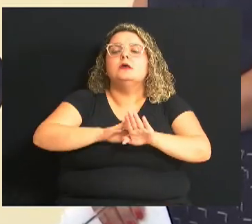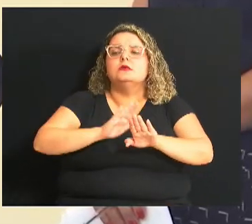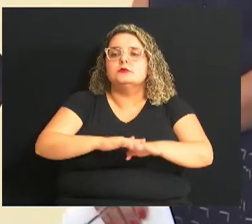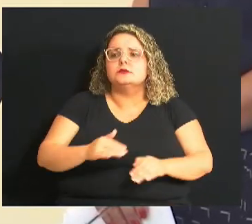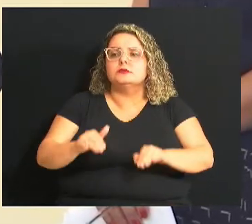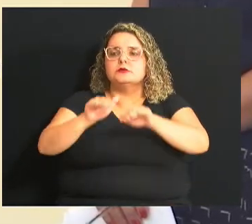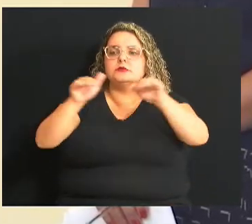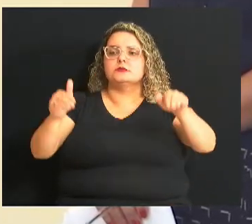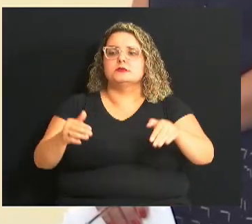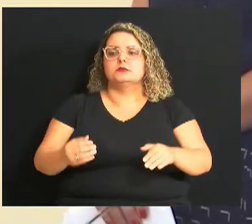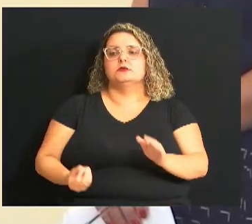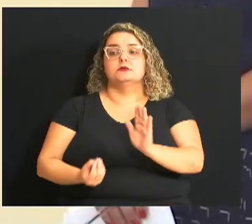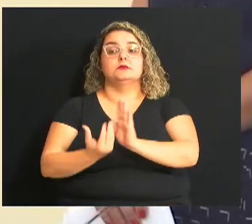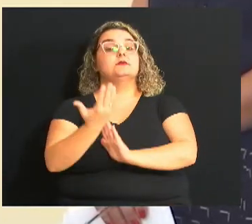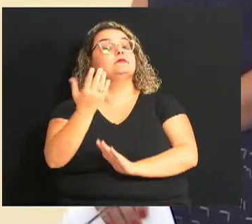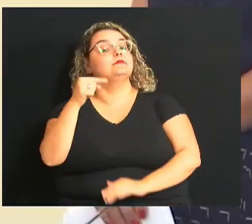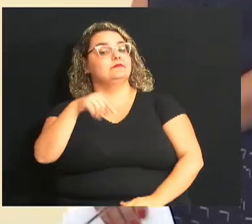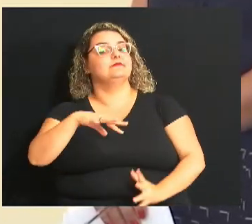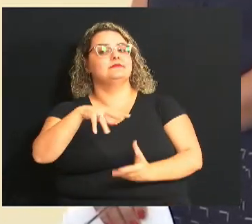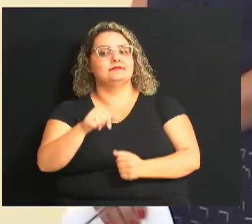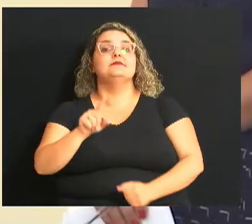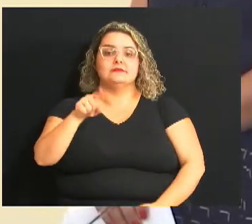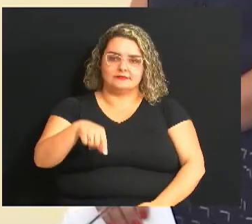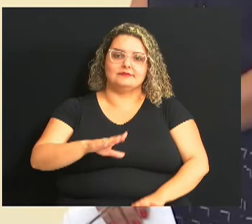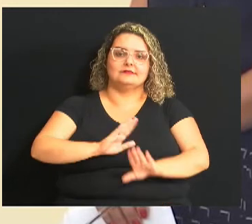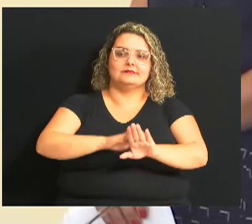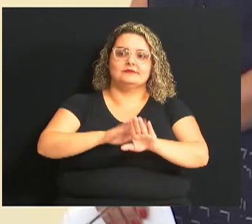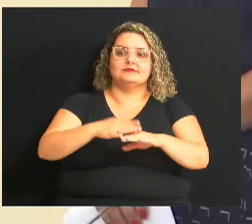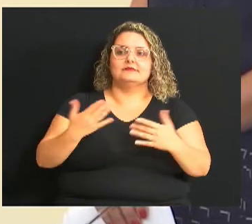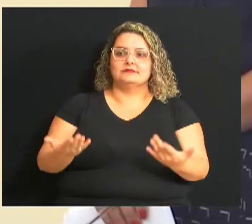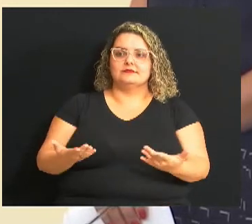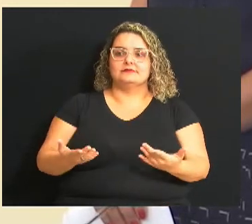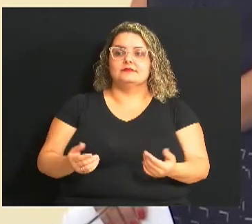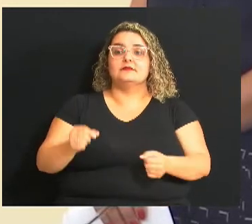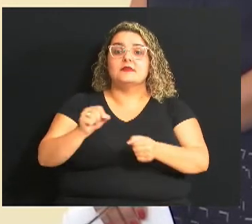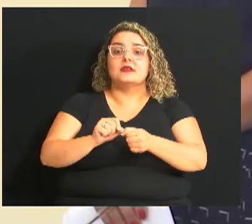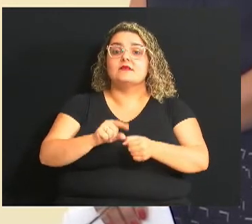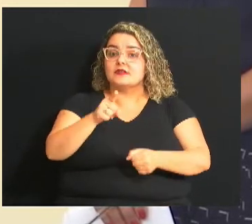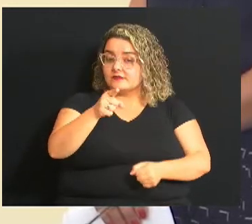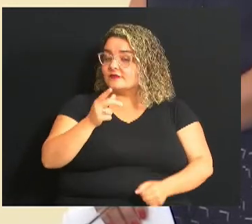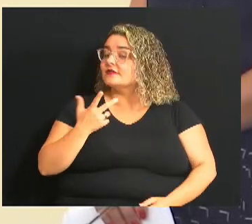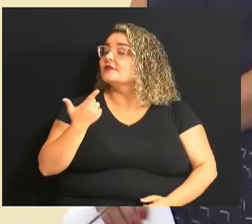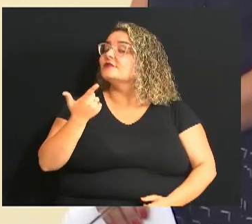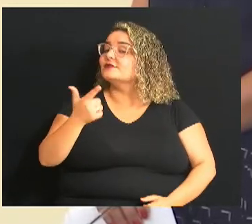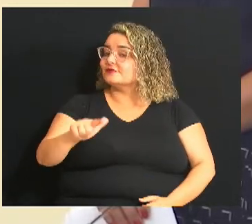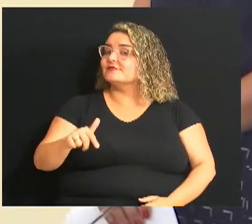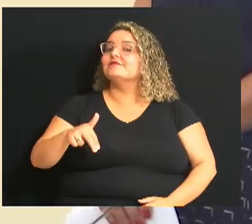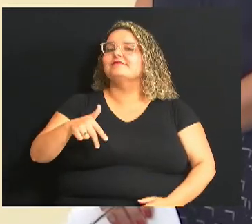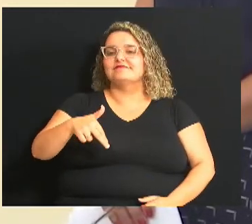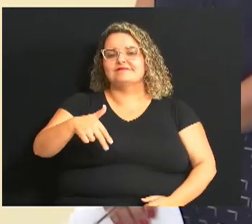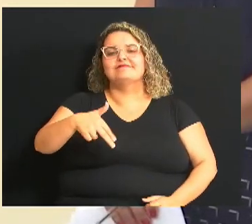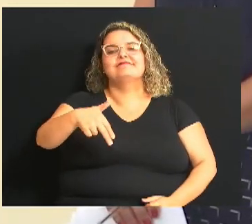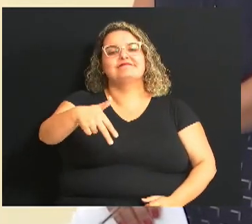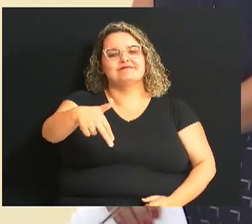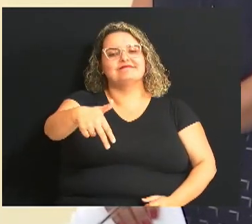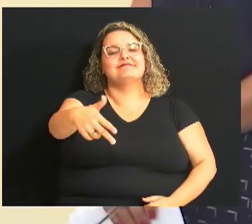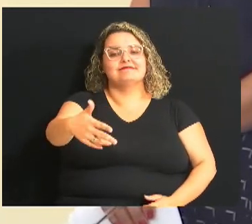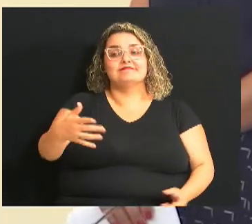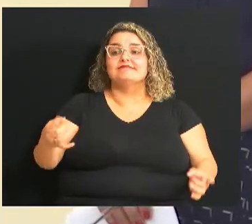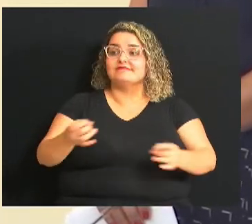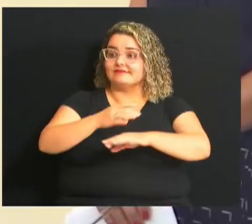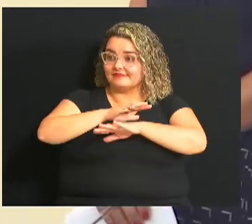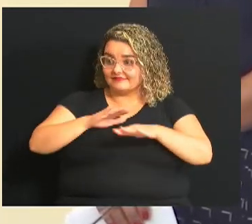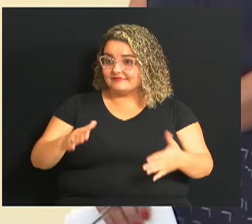Criador diz para ele, pois é, essa a função do horizonte, fazer você continuar caminhando. Para encerrar, eu